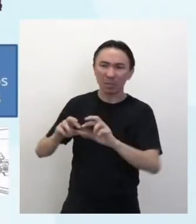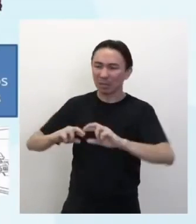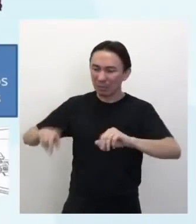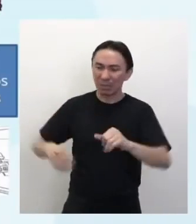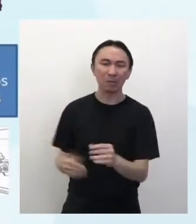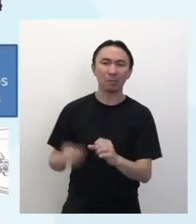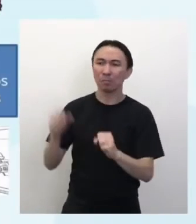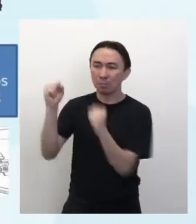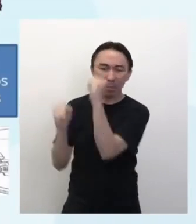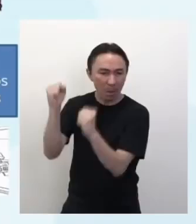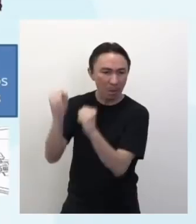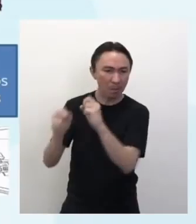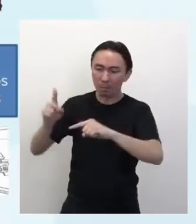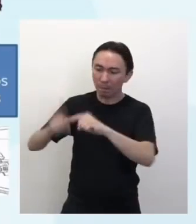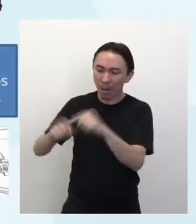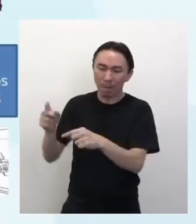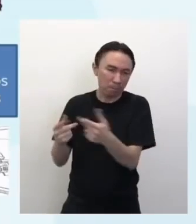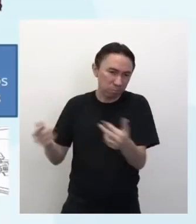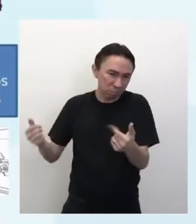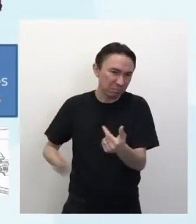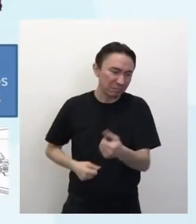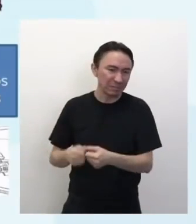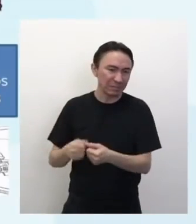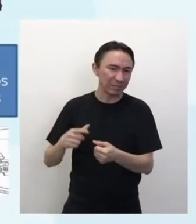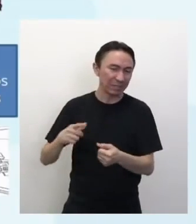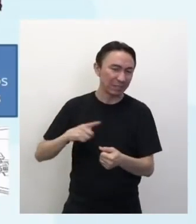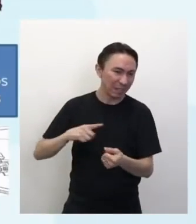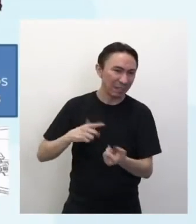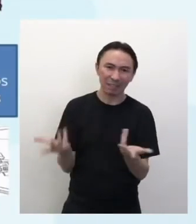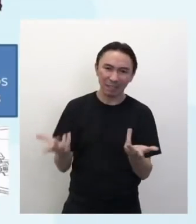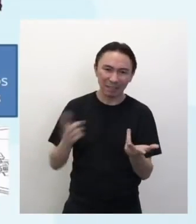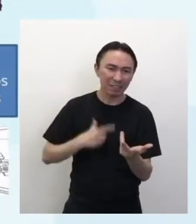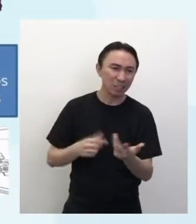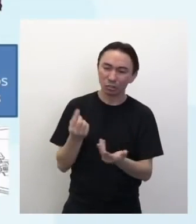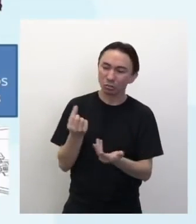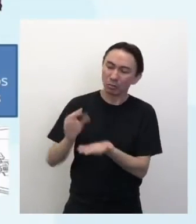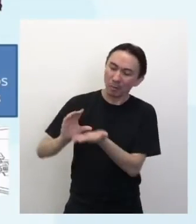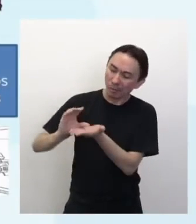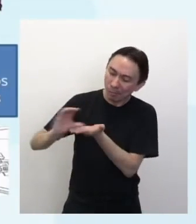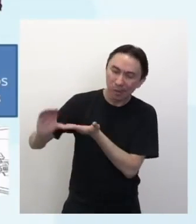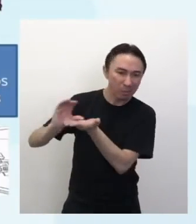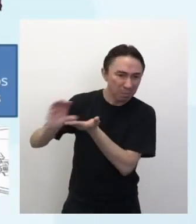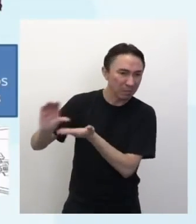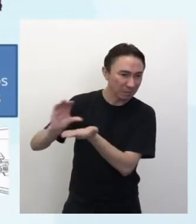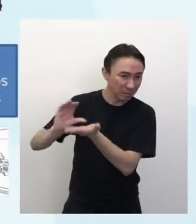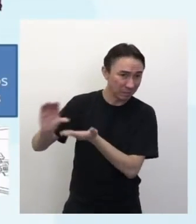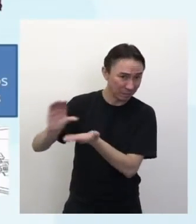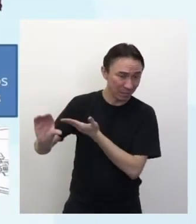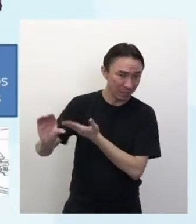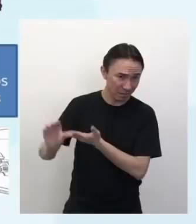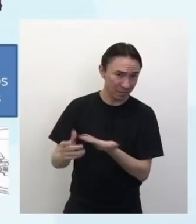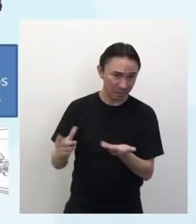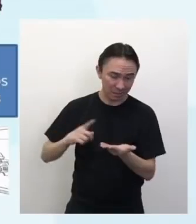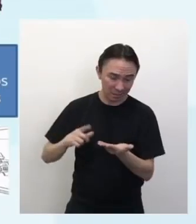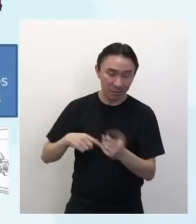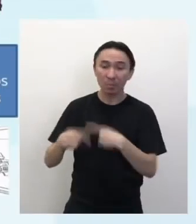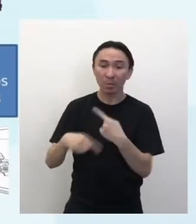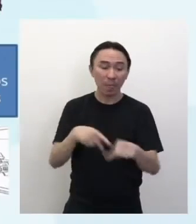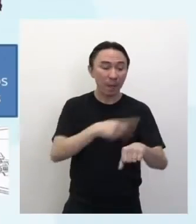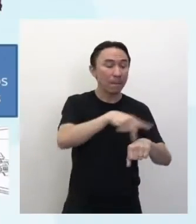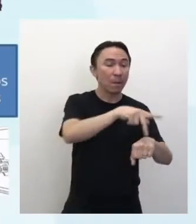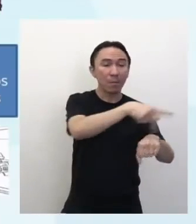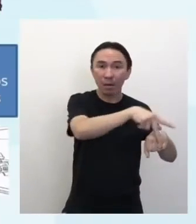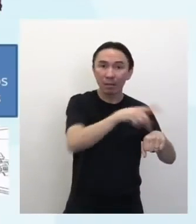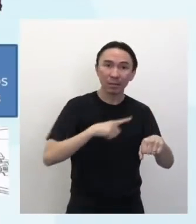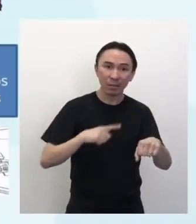empréstimos e investimentos, né, em pouca, né, situação, mas já, né, dando assim, investimentos nos países, na